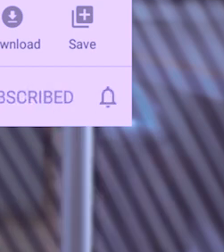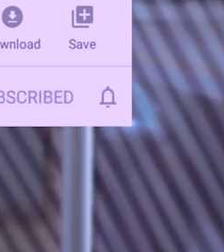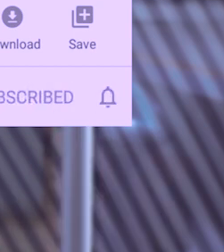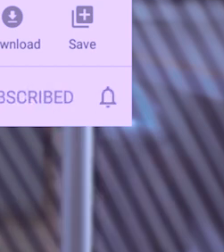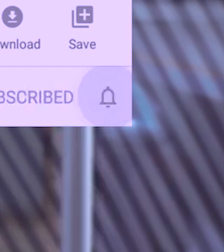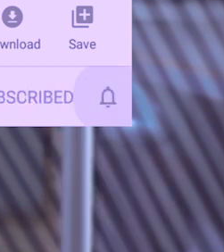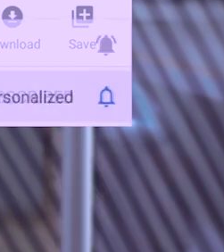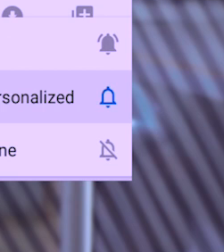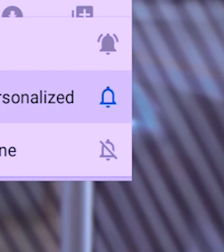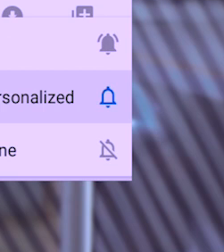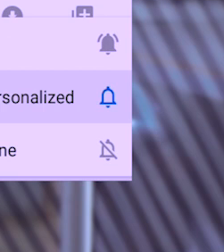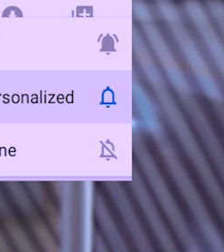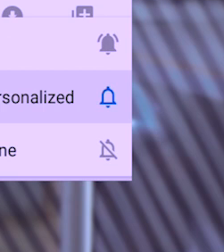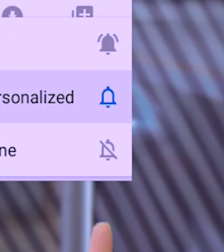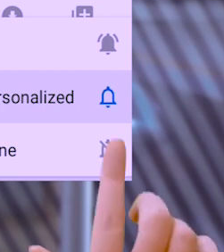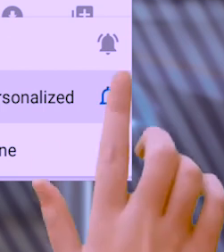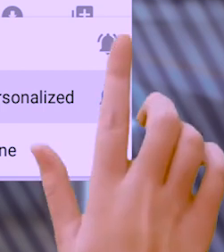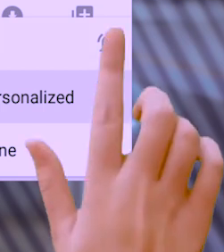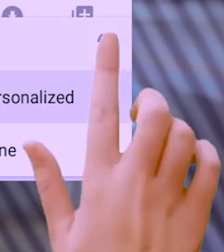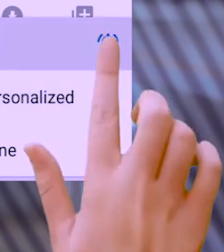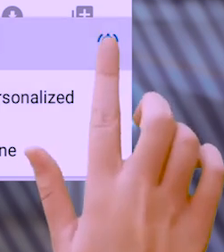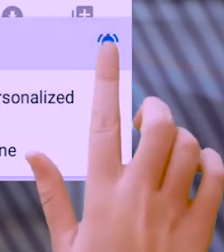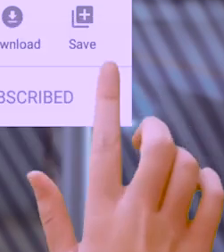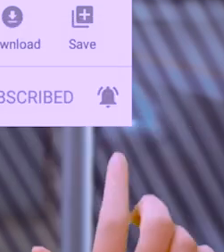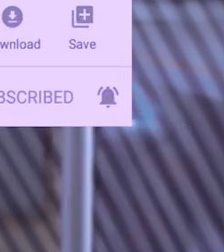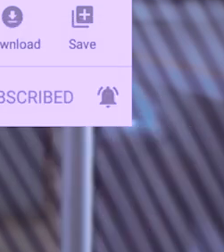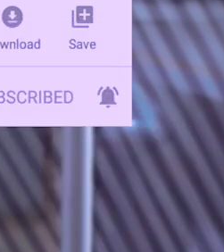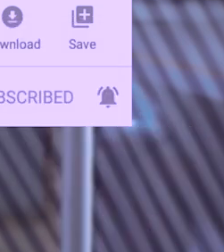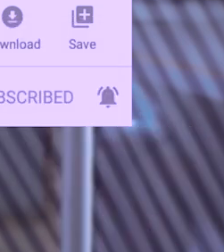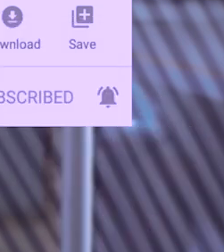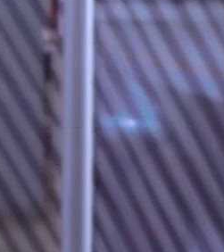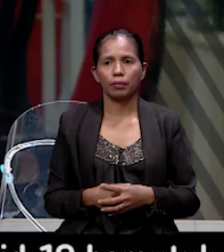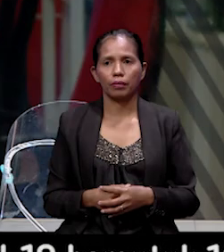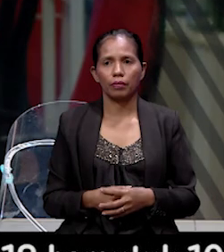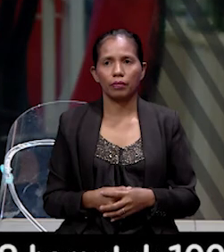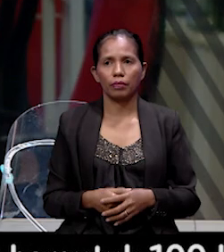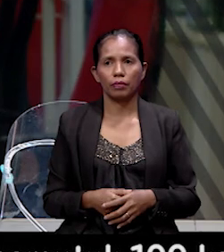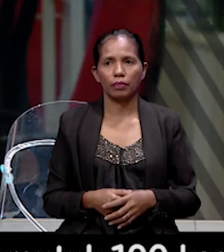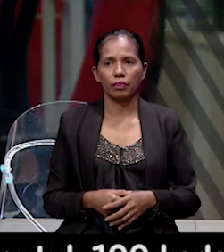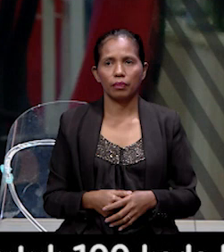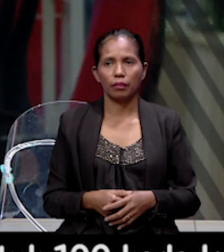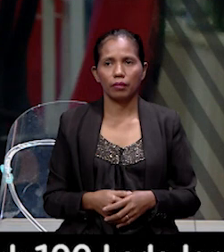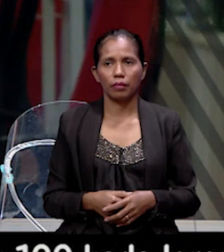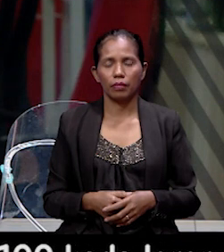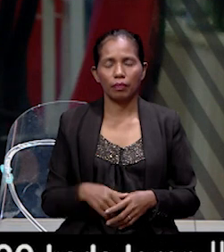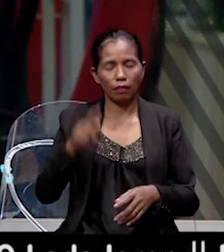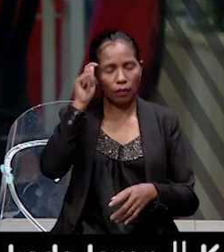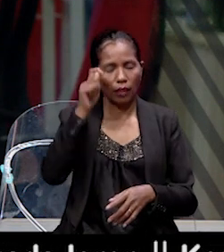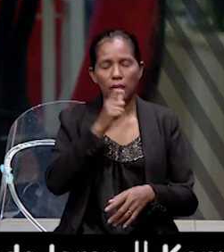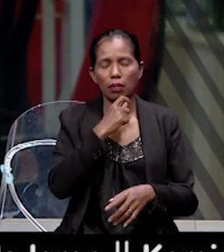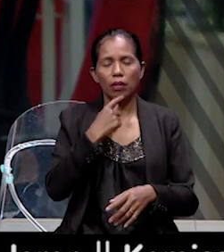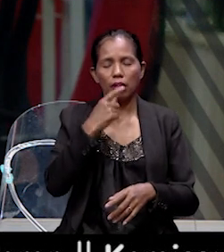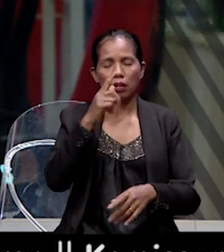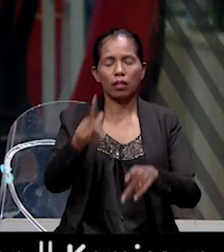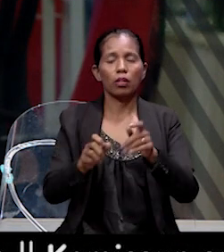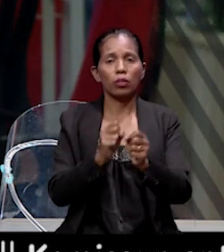no hanehan butang notificação atunune la bele la com informação fon husiami. Forma tendo que tem sociedade